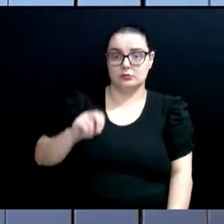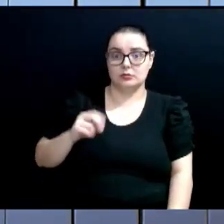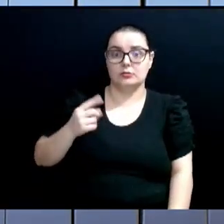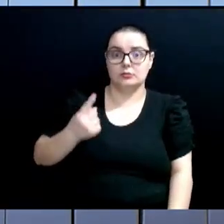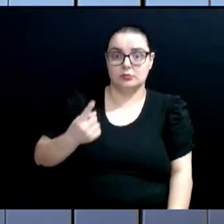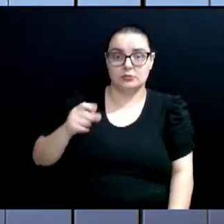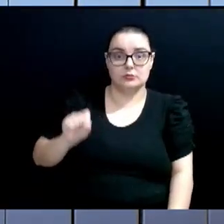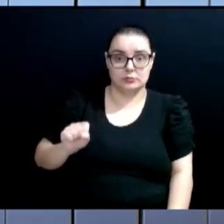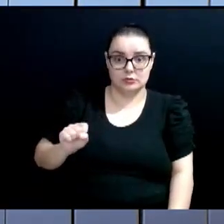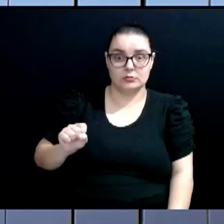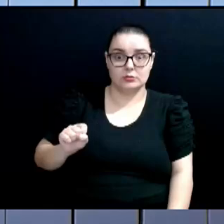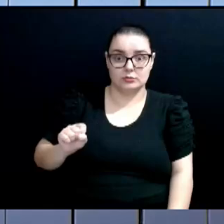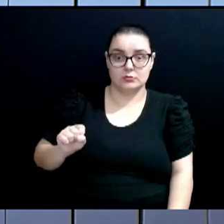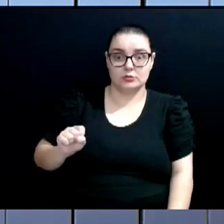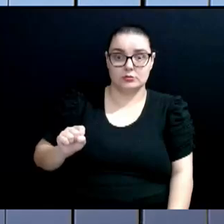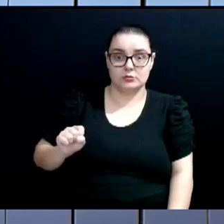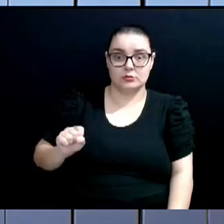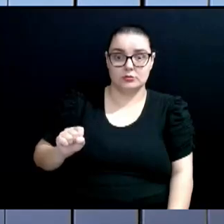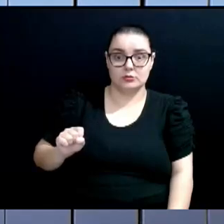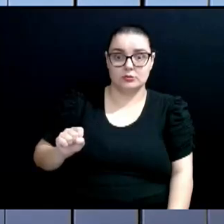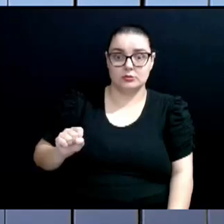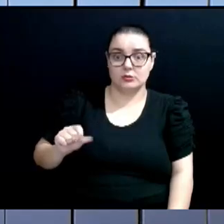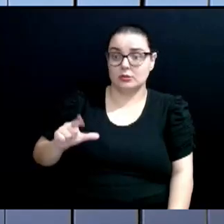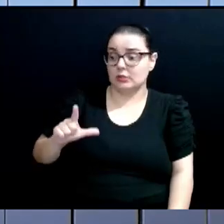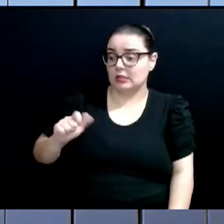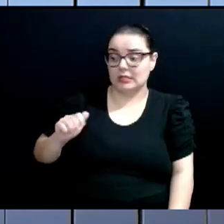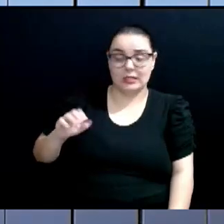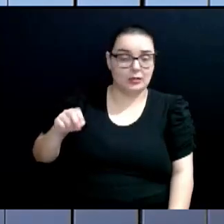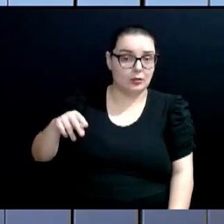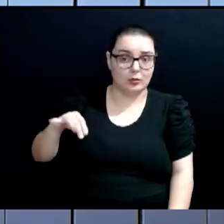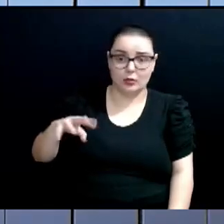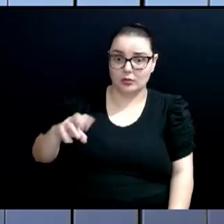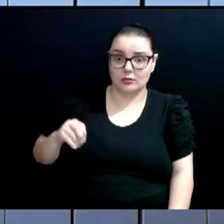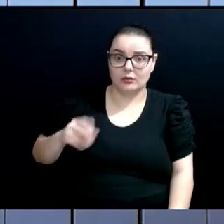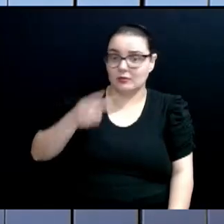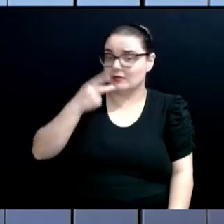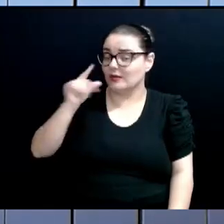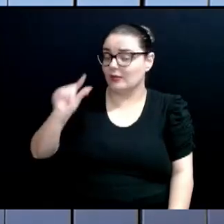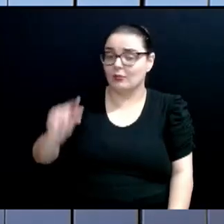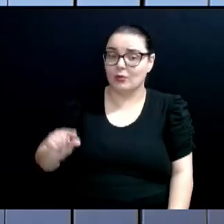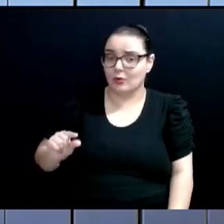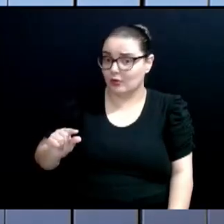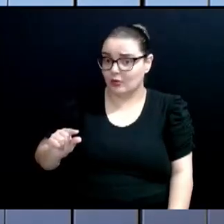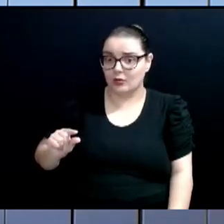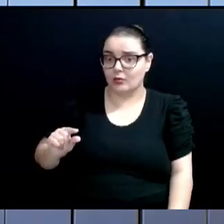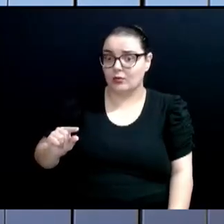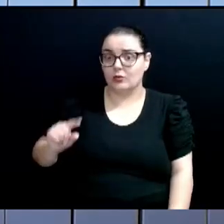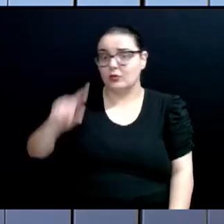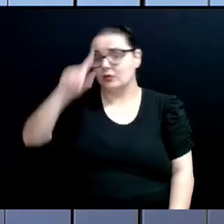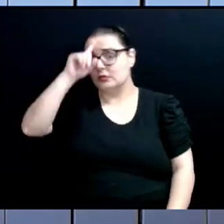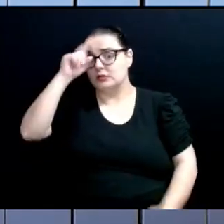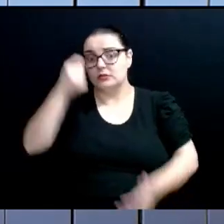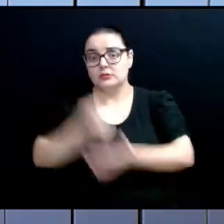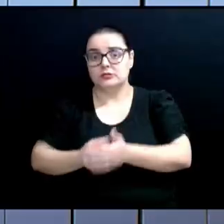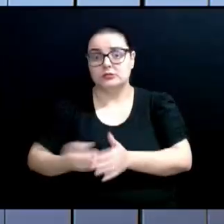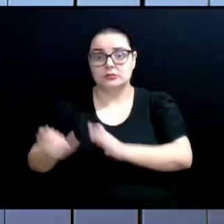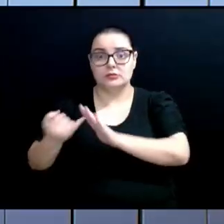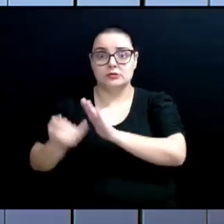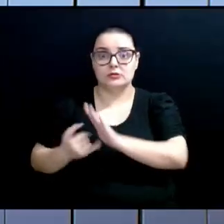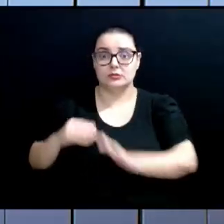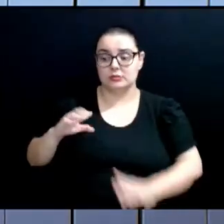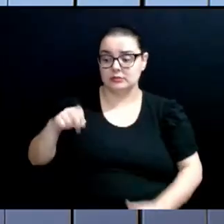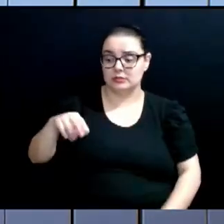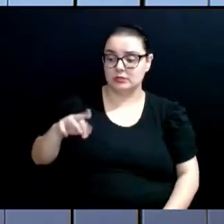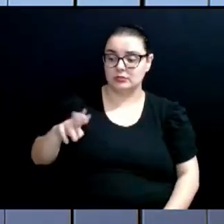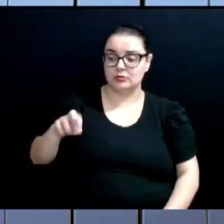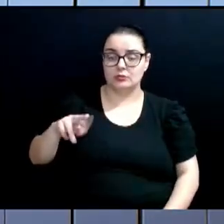é absolutamente lacônico, né? Ou seja, ela fala muito pouco, ela estabelece o Instituto do Cinturão de Segurança, mas